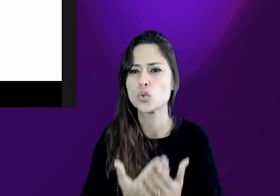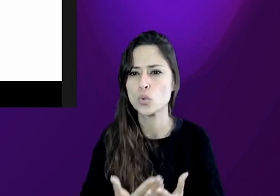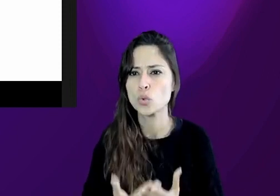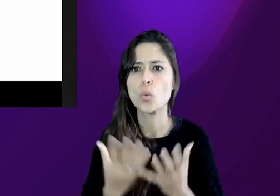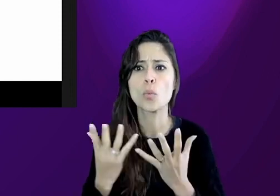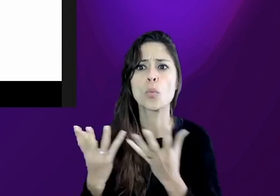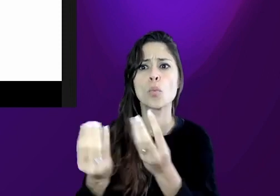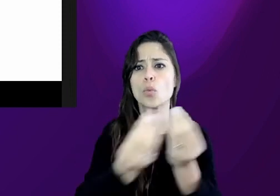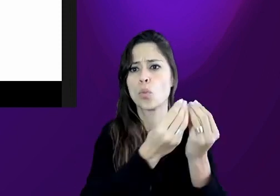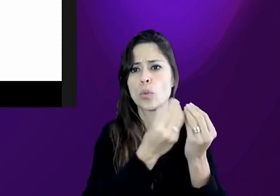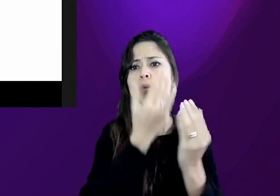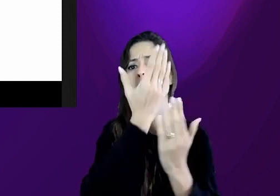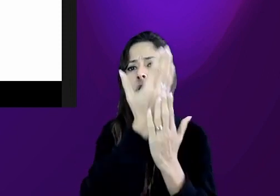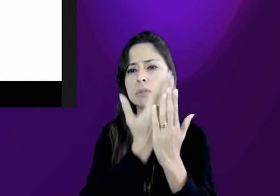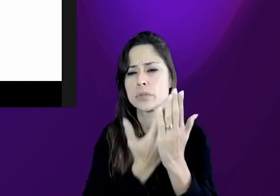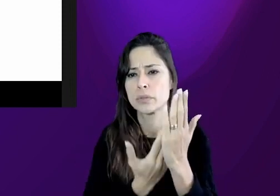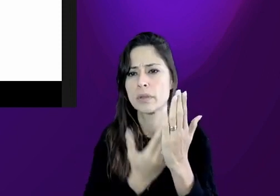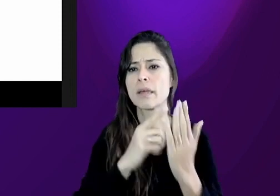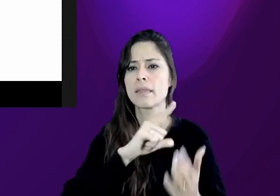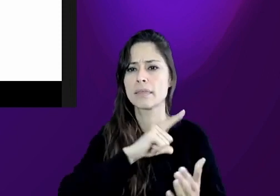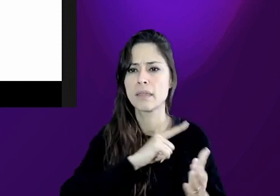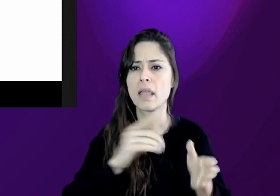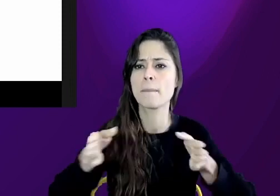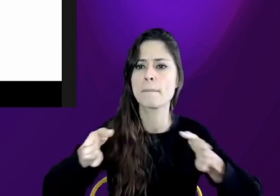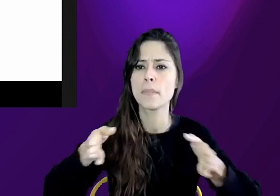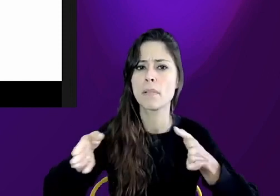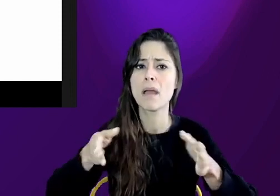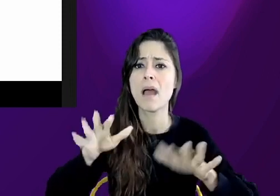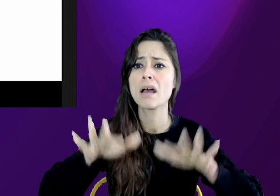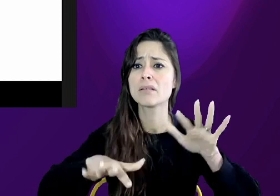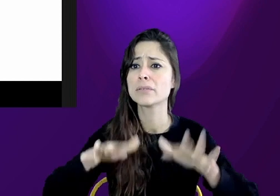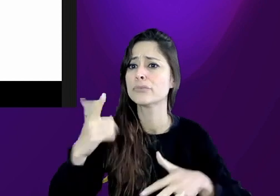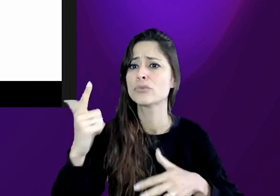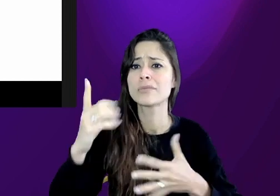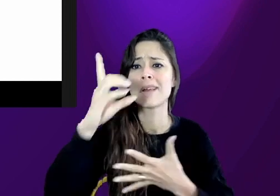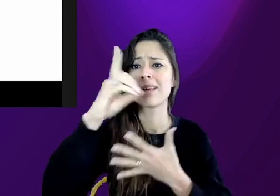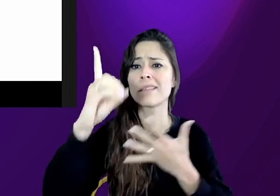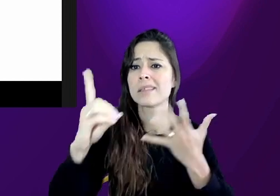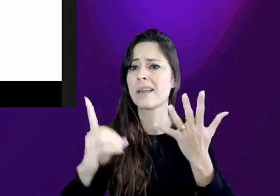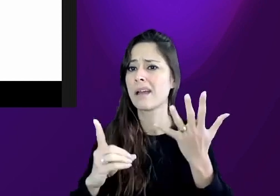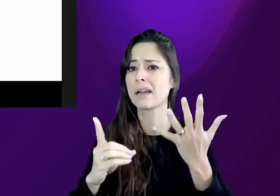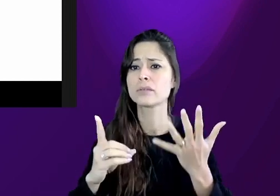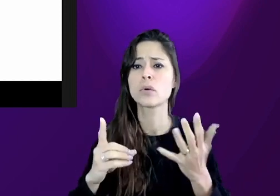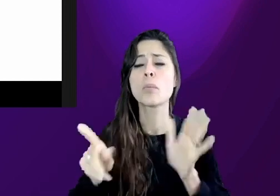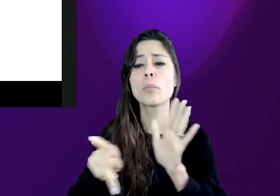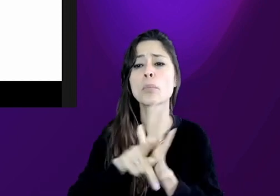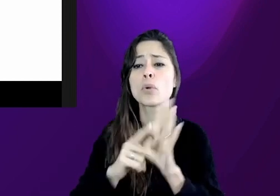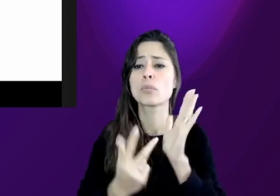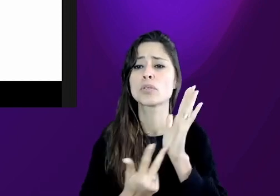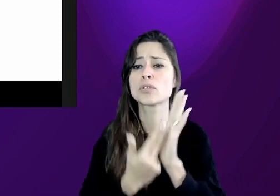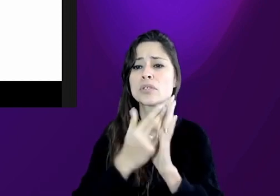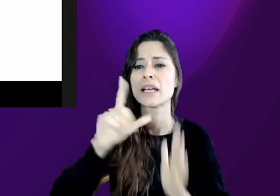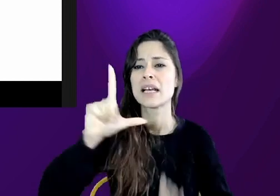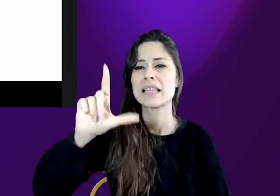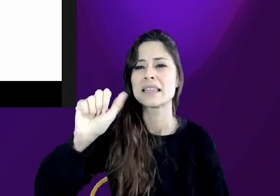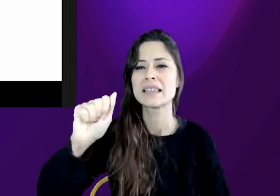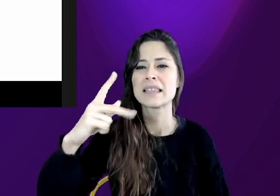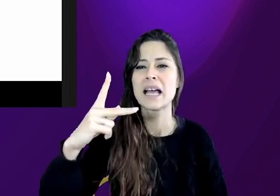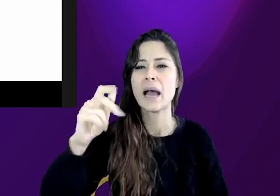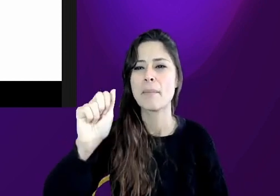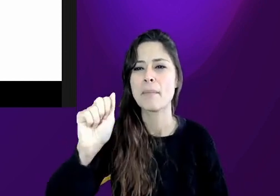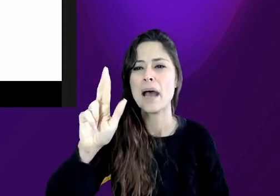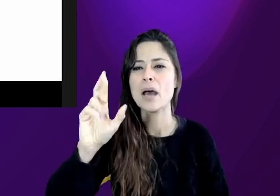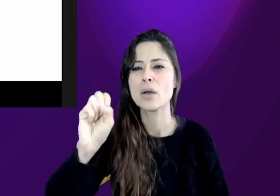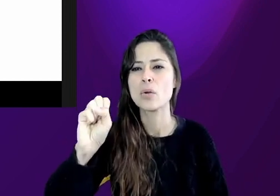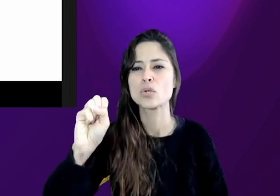todos estudos de um período onde nós não tínhamos nem dados sólidos sobre a cirurgia laparoscópica, e também nós temos a questão